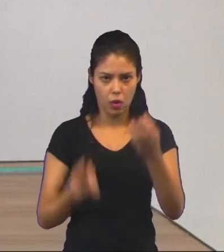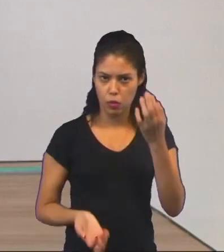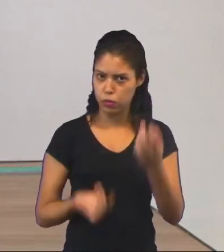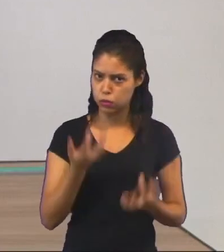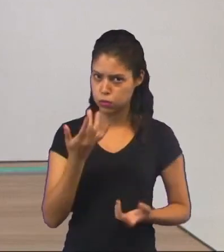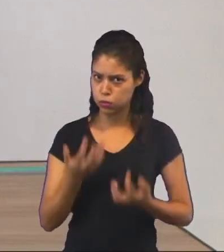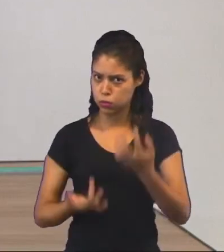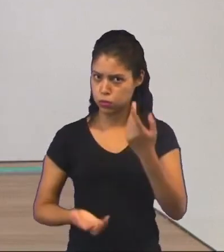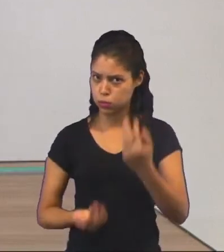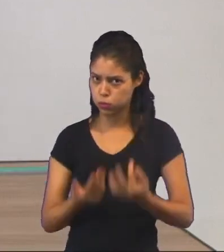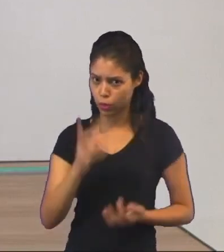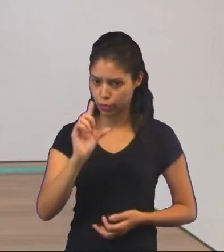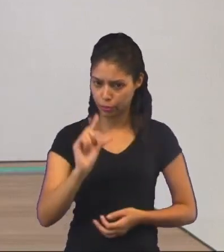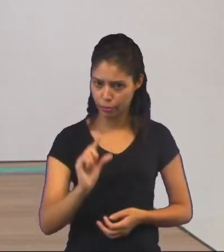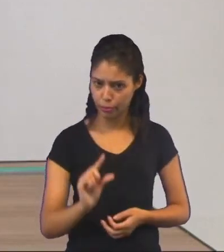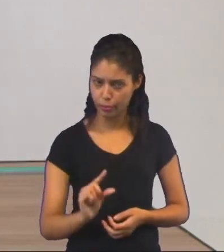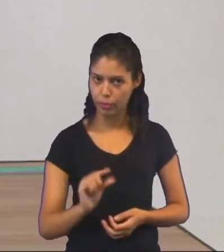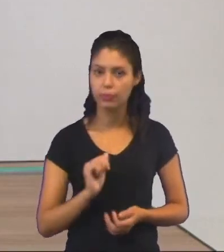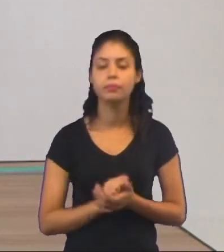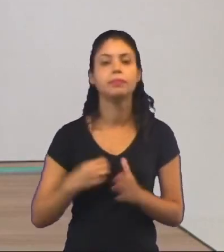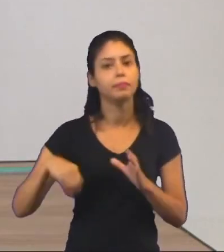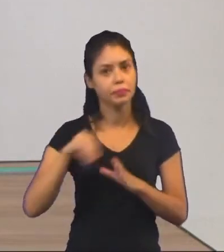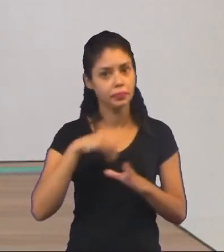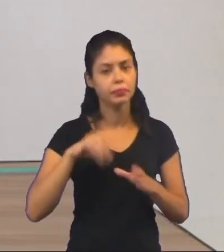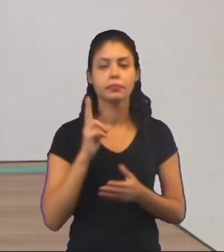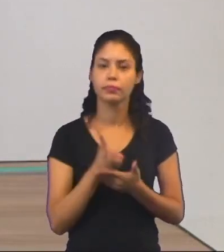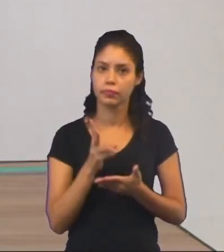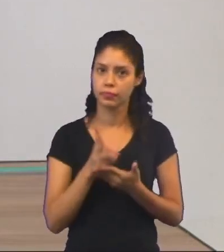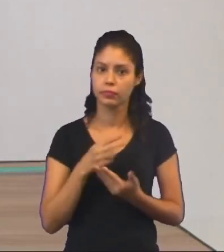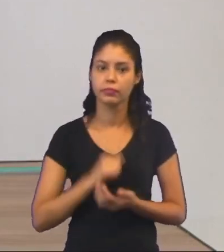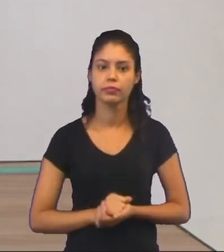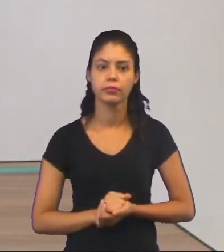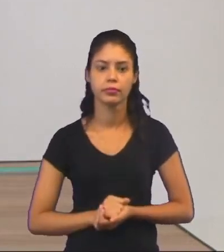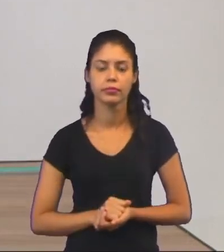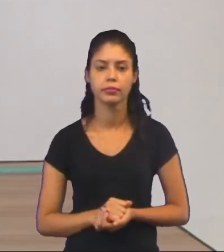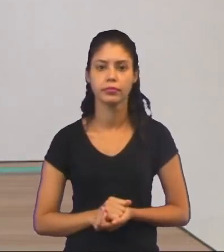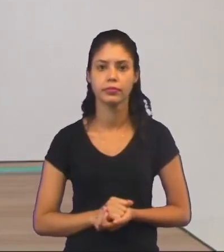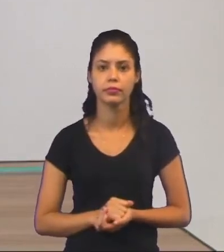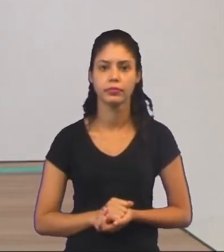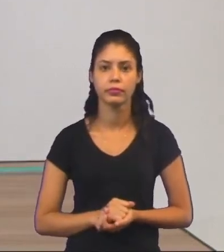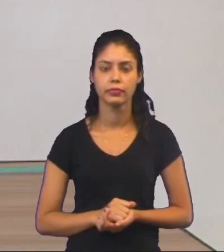fogo médio, mexendo sempre.